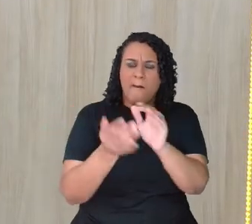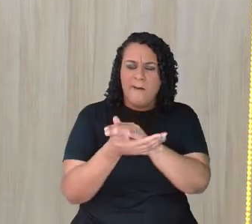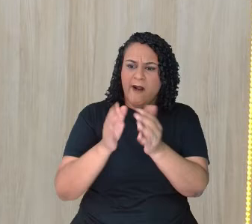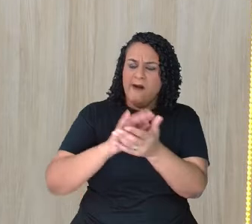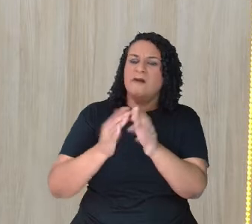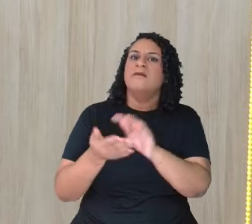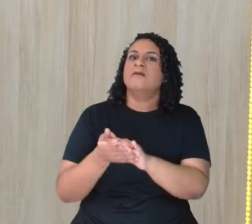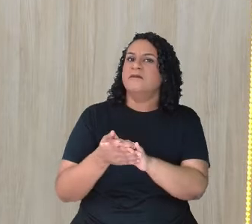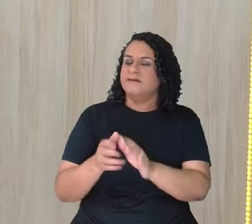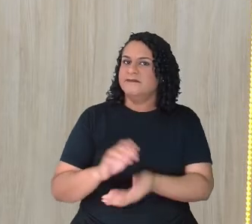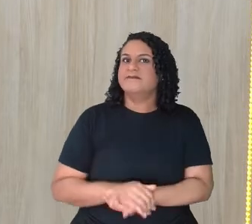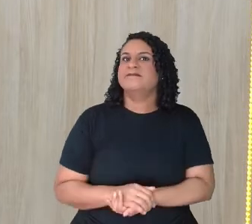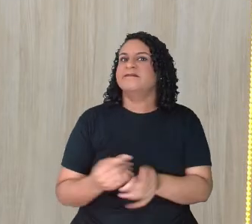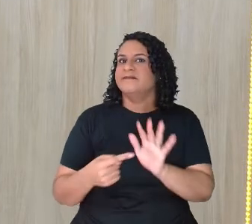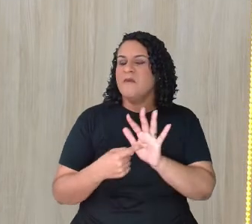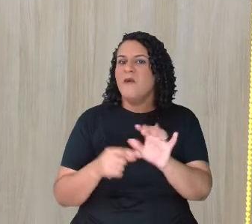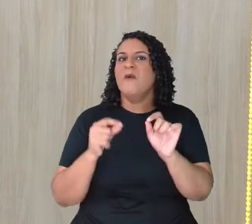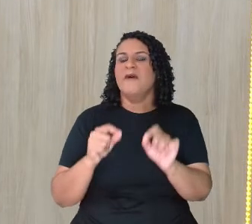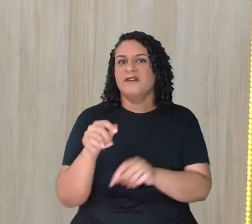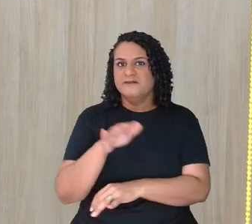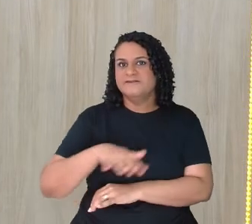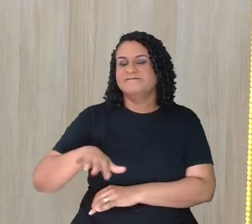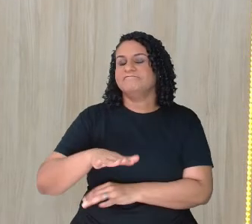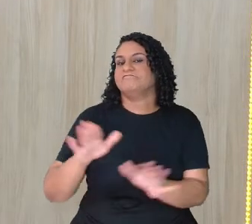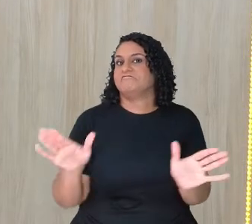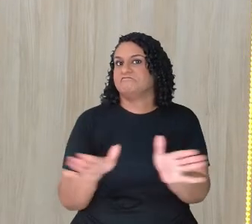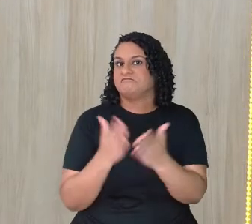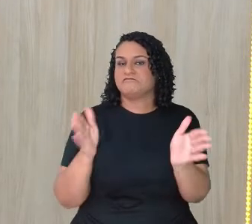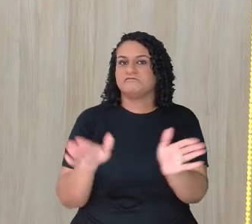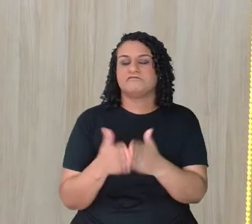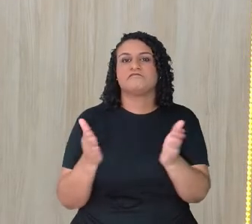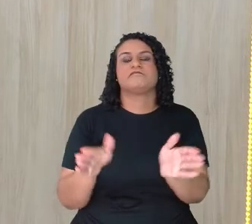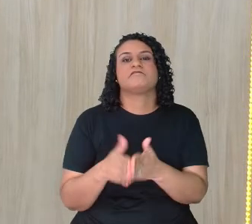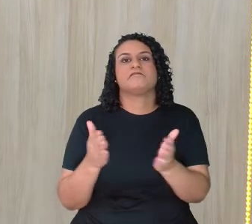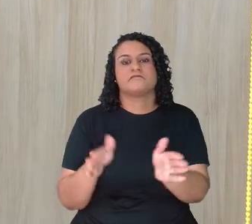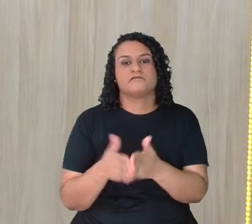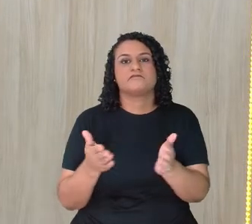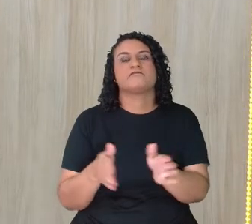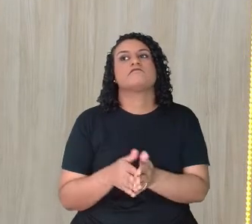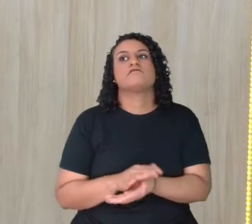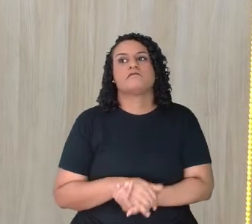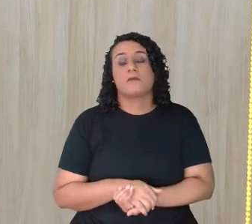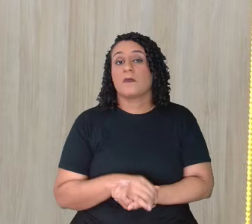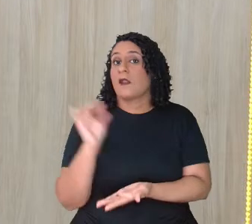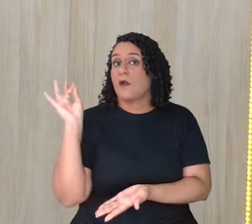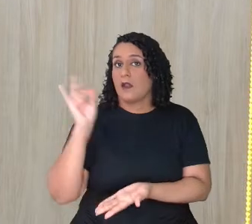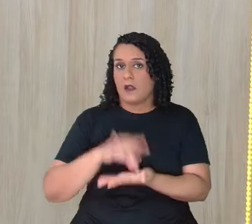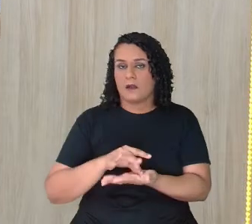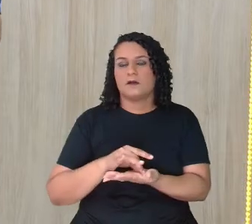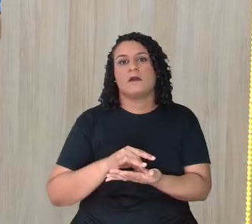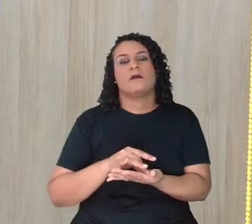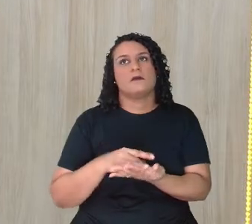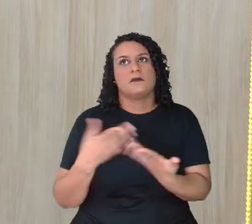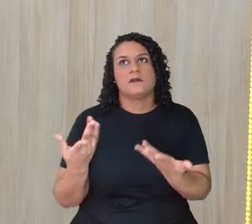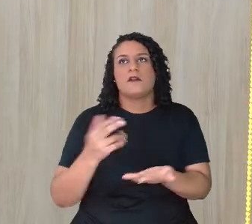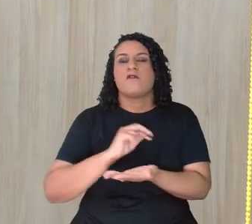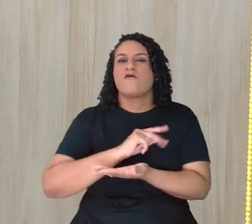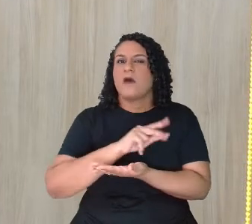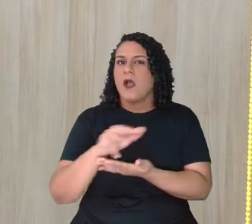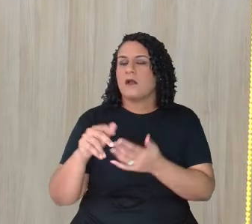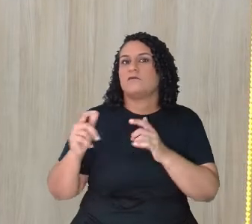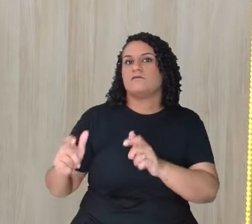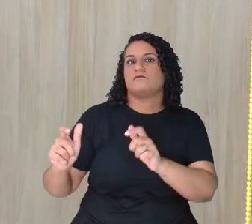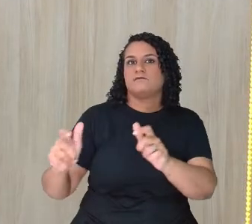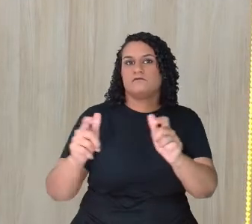um cenário de muita pobreza. E é uma realidade, não é, de muitos lugares